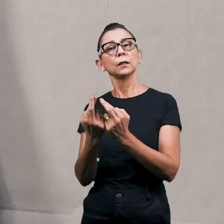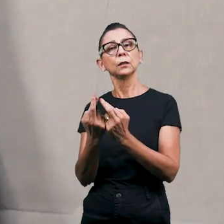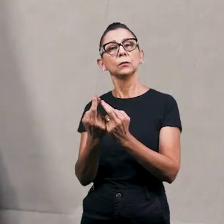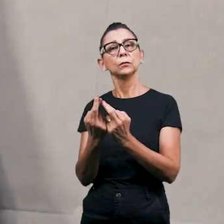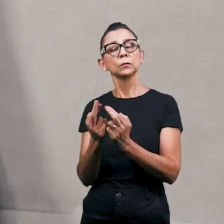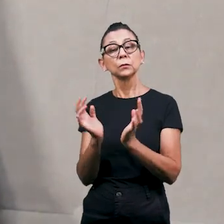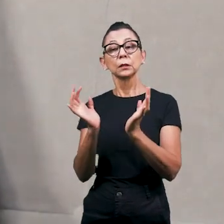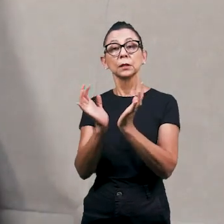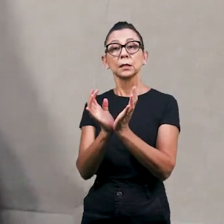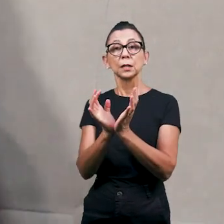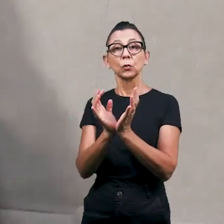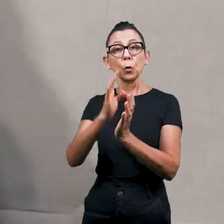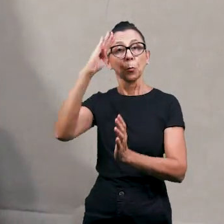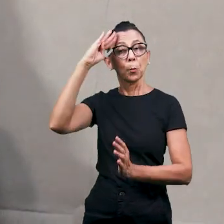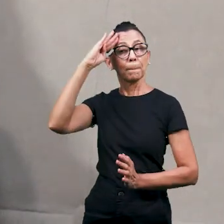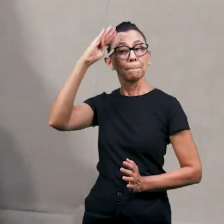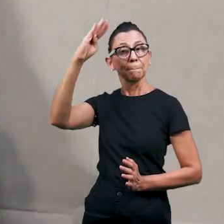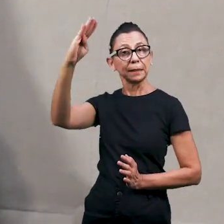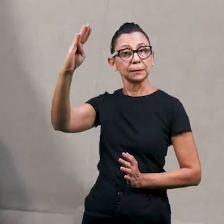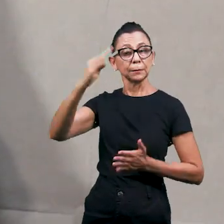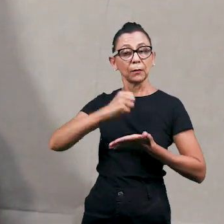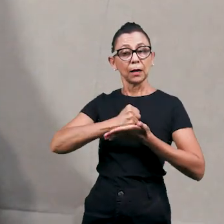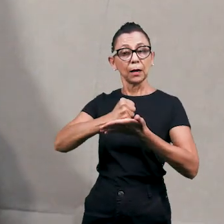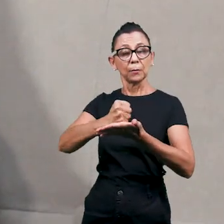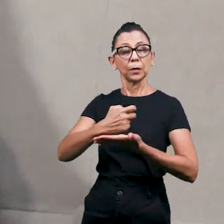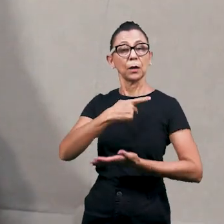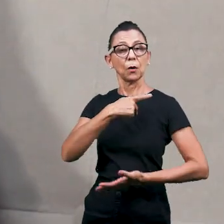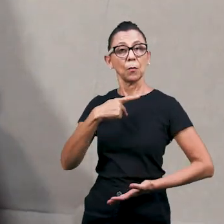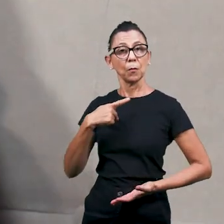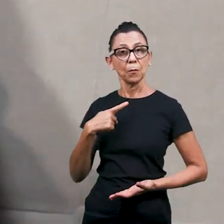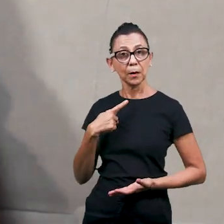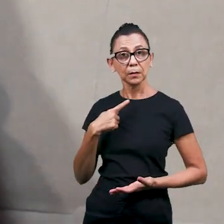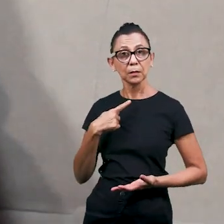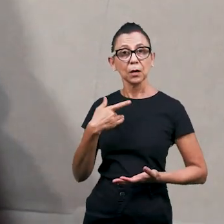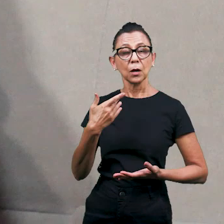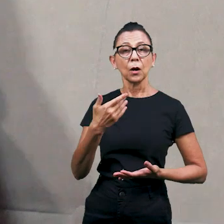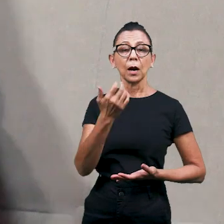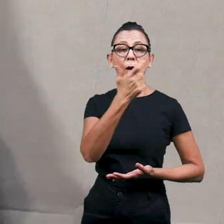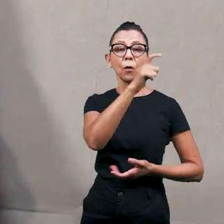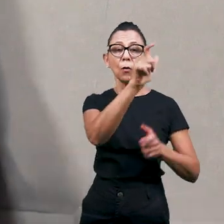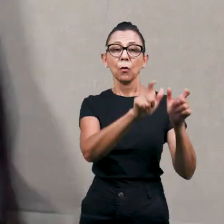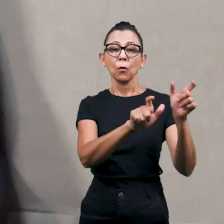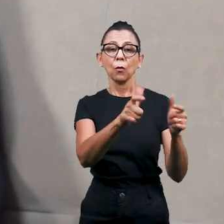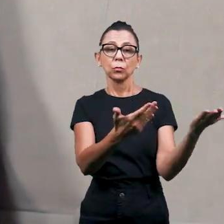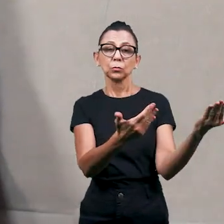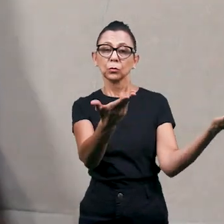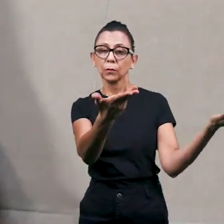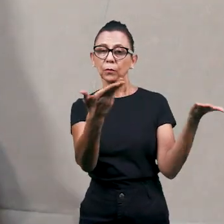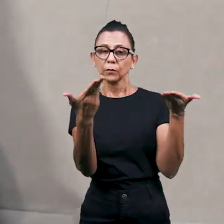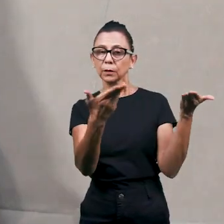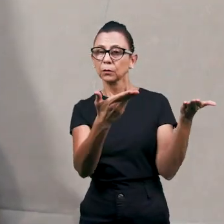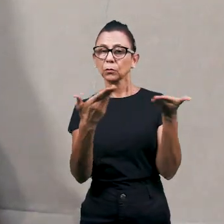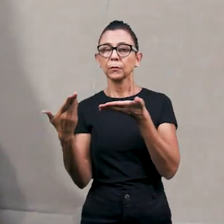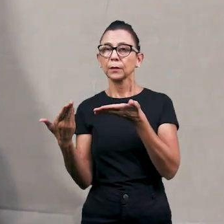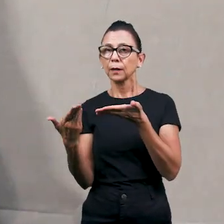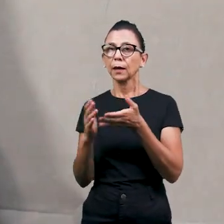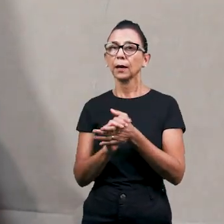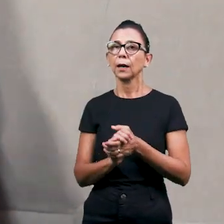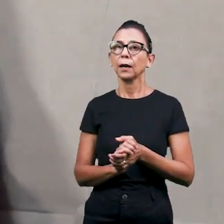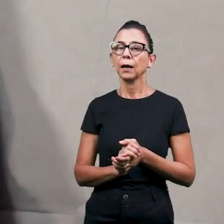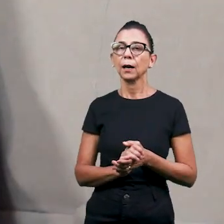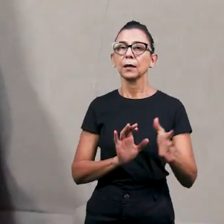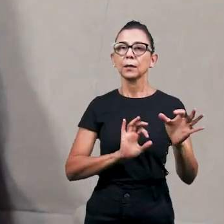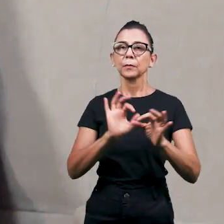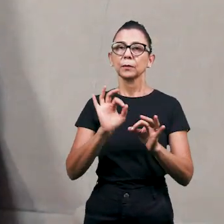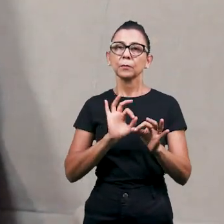Então, numa reunião, um faz louvor, outro faz a abertura das boas-vindas, outro entrega os dons, outro já é outro grupo, o outro acaba